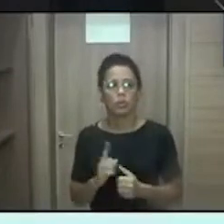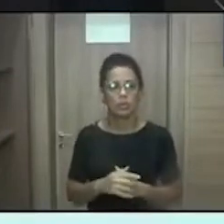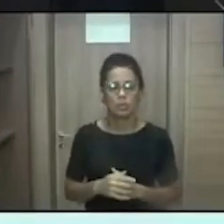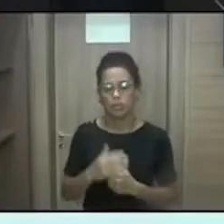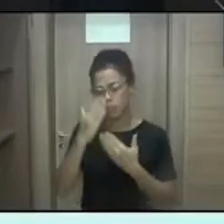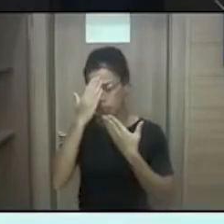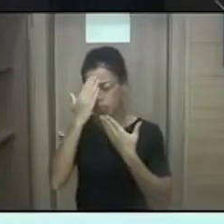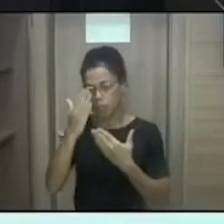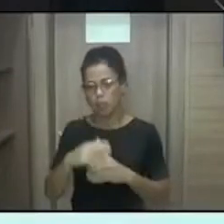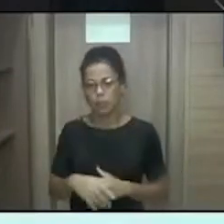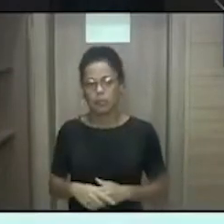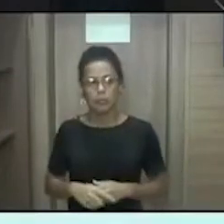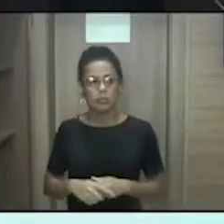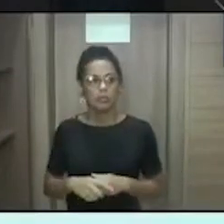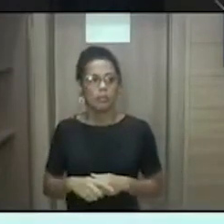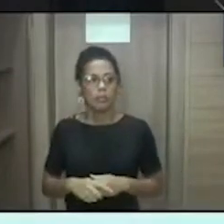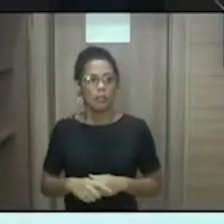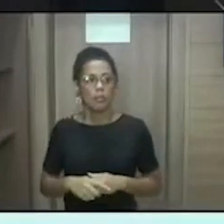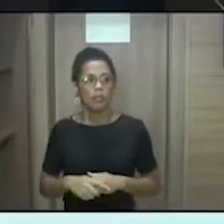obrigada.